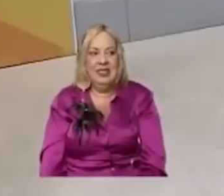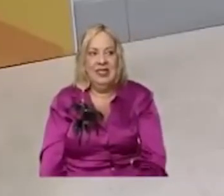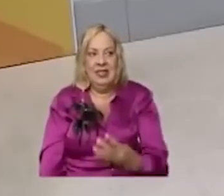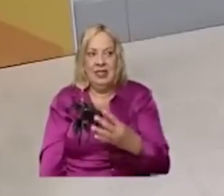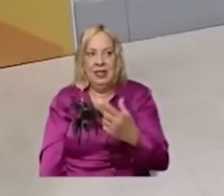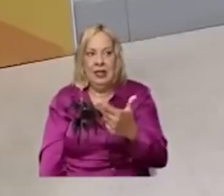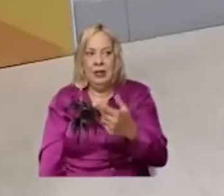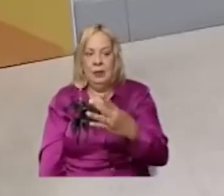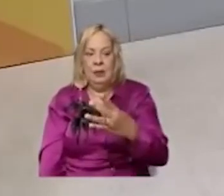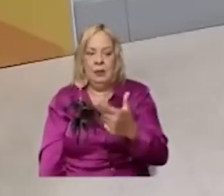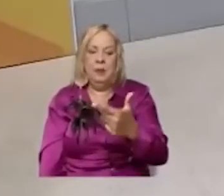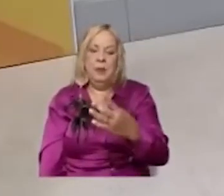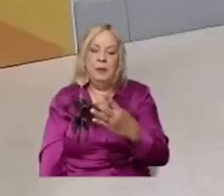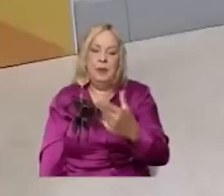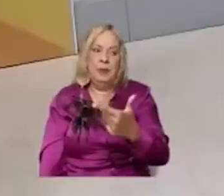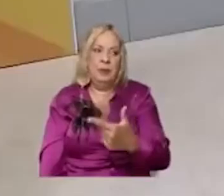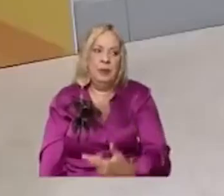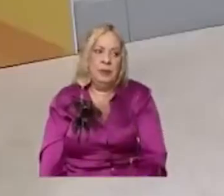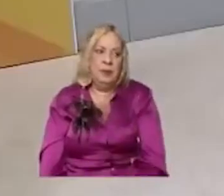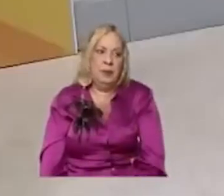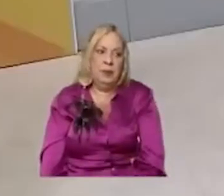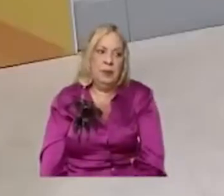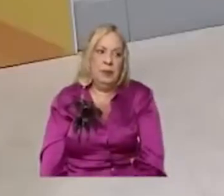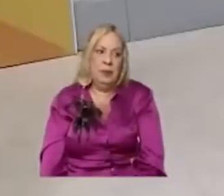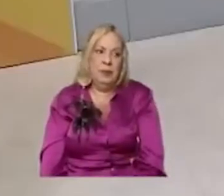número 42, 42.